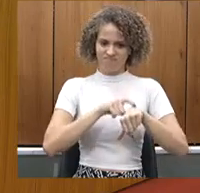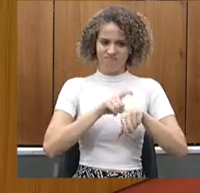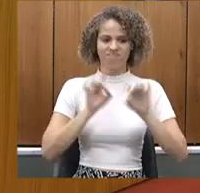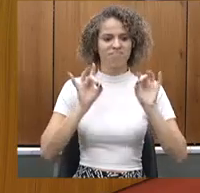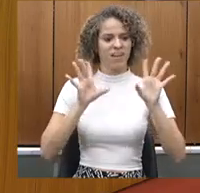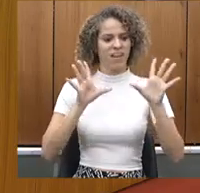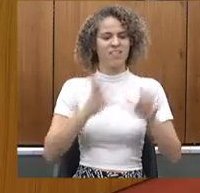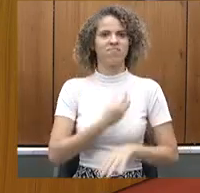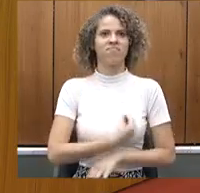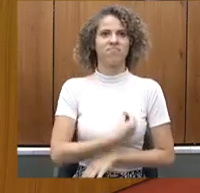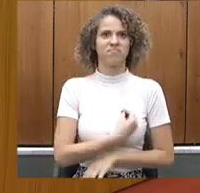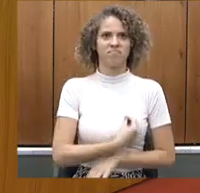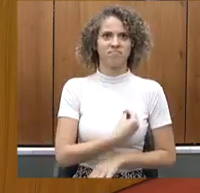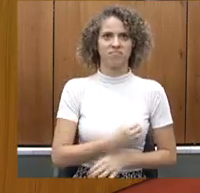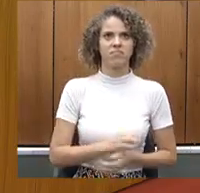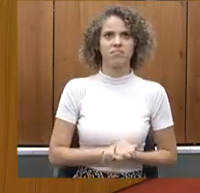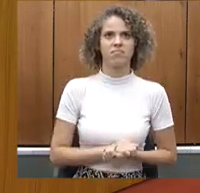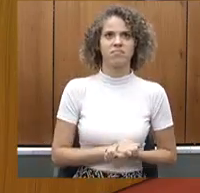Santana